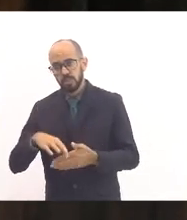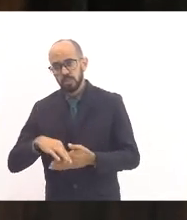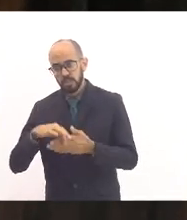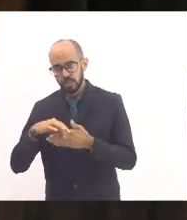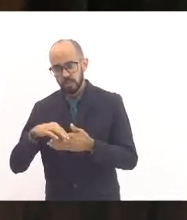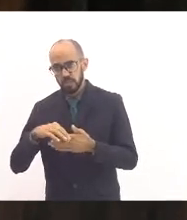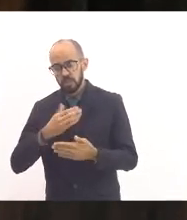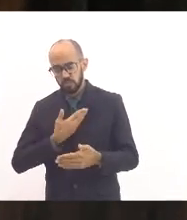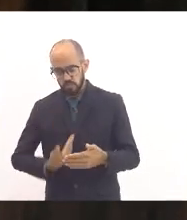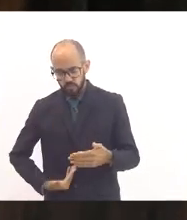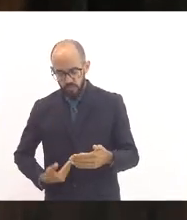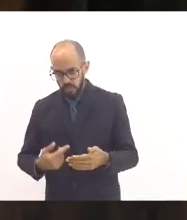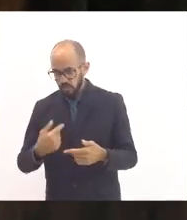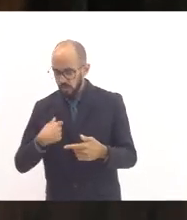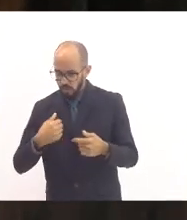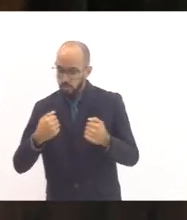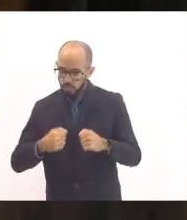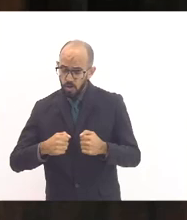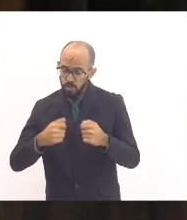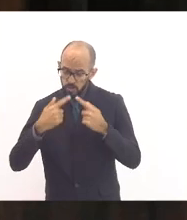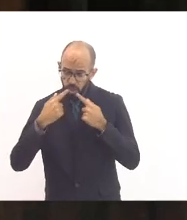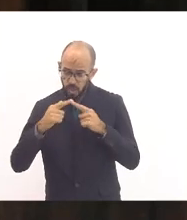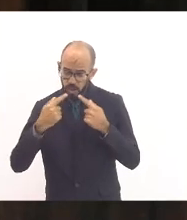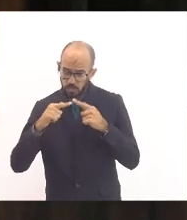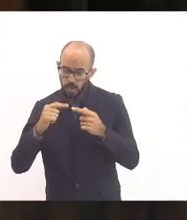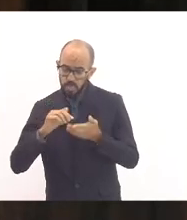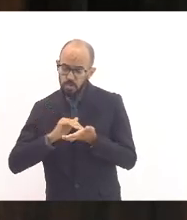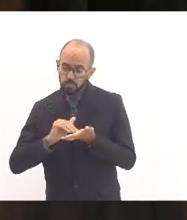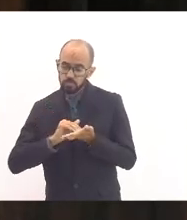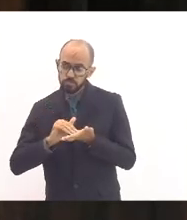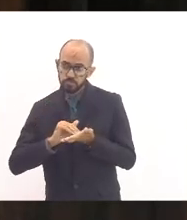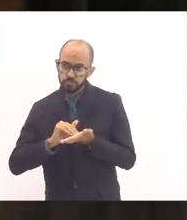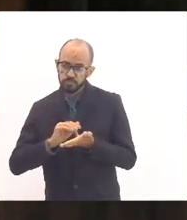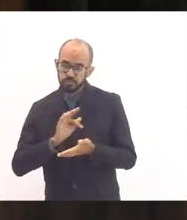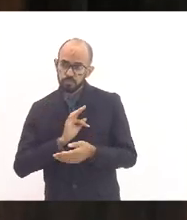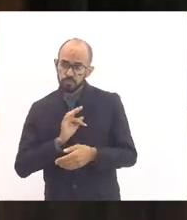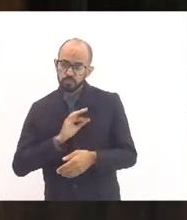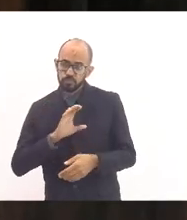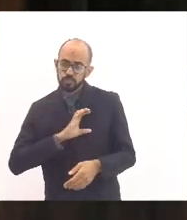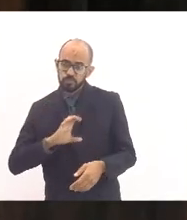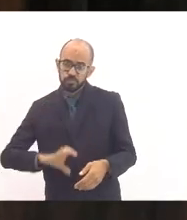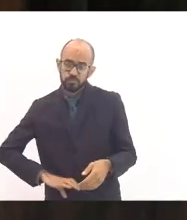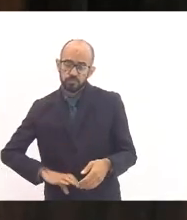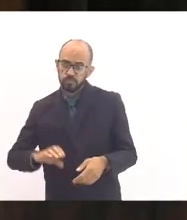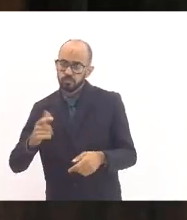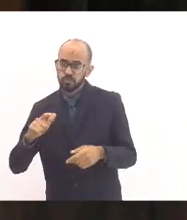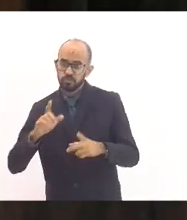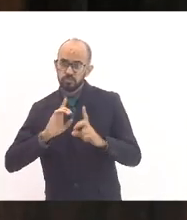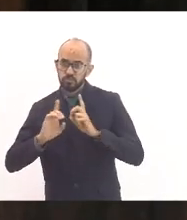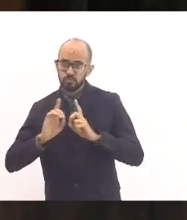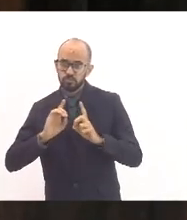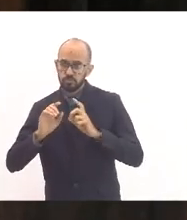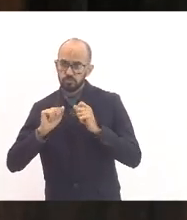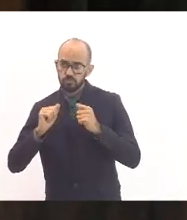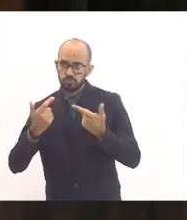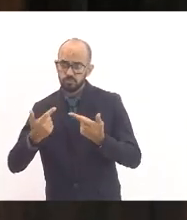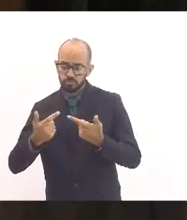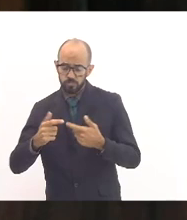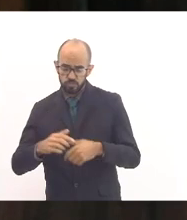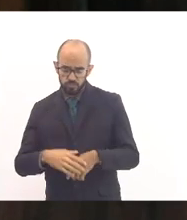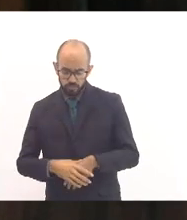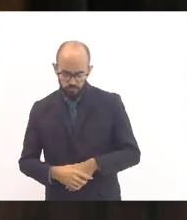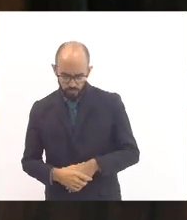Independência para criticar a secretaria de Polícia Civil Dr Jansen que não teve nenhum diálogo com a Assembleia legislativo é